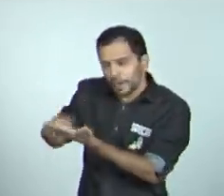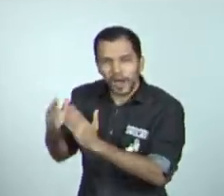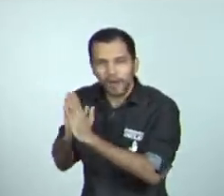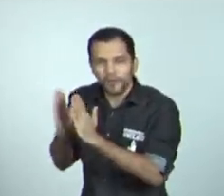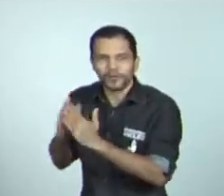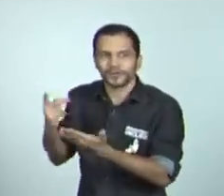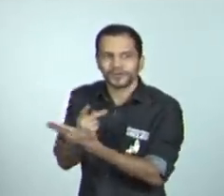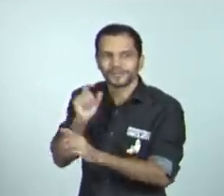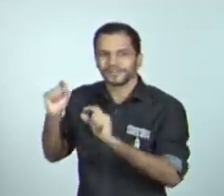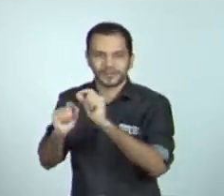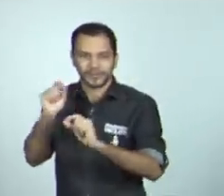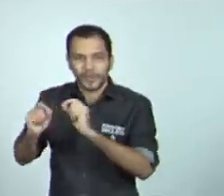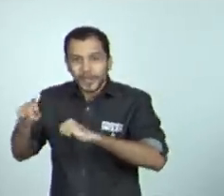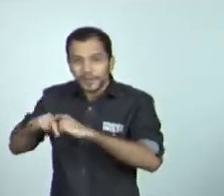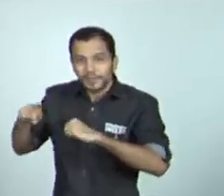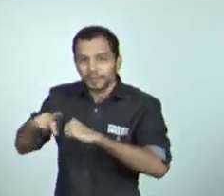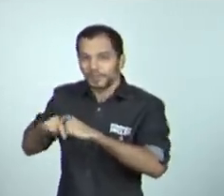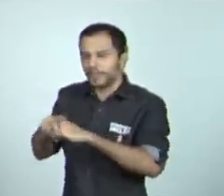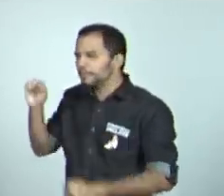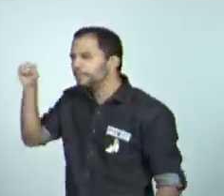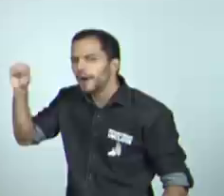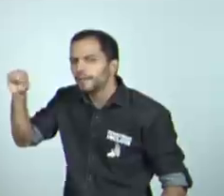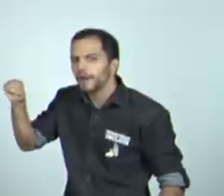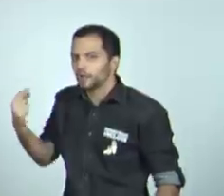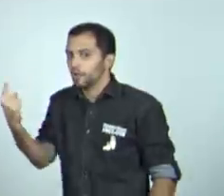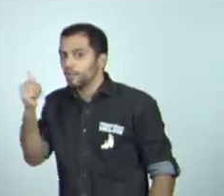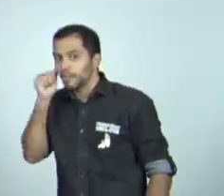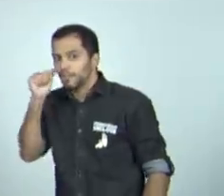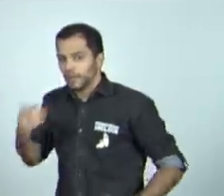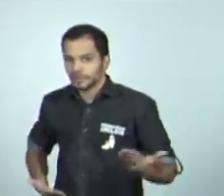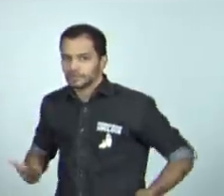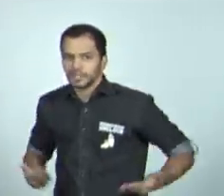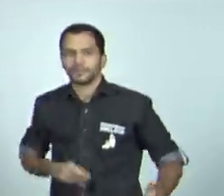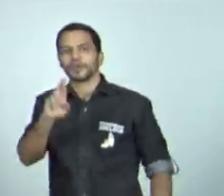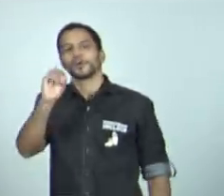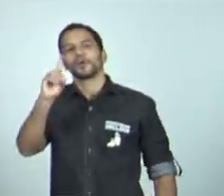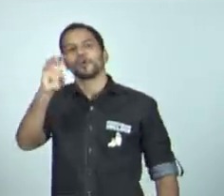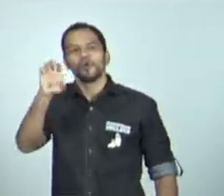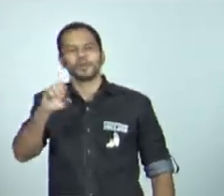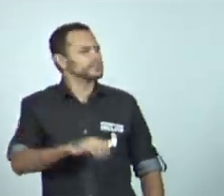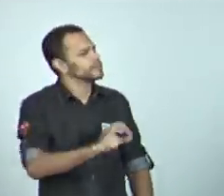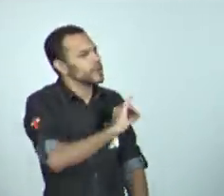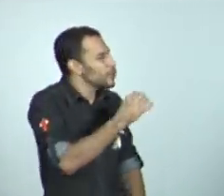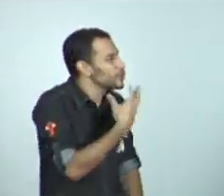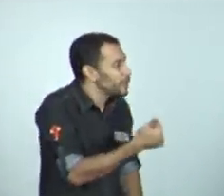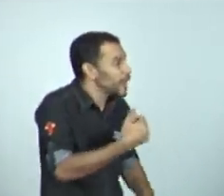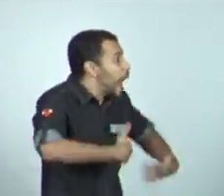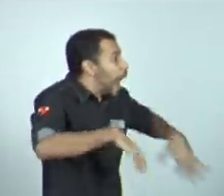pedro bateu a porta do alpendre e uma célula chamada avó deverá atender ao reconhecer a voz de pedro